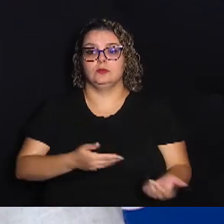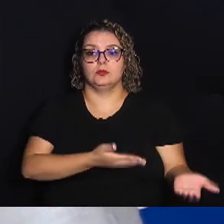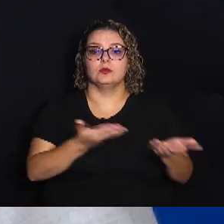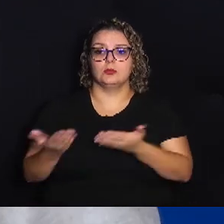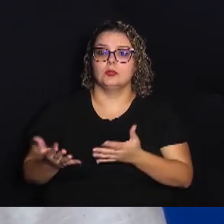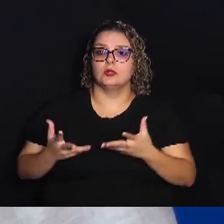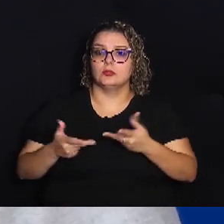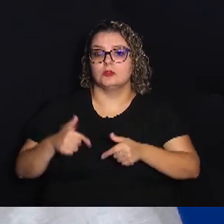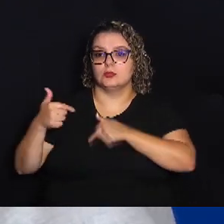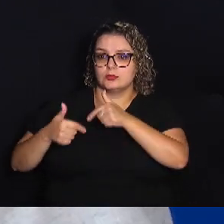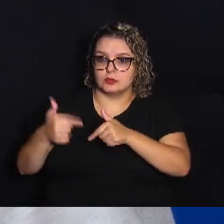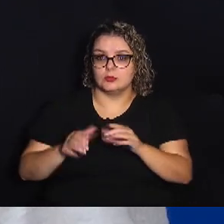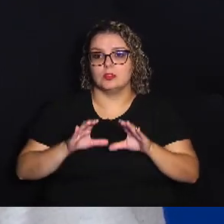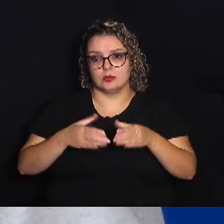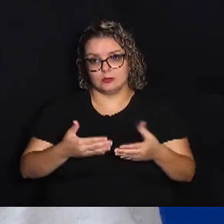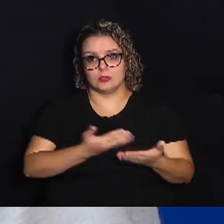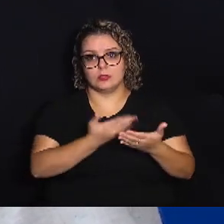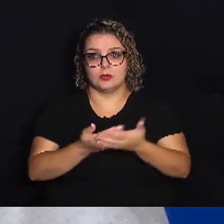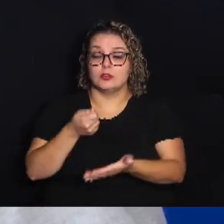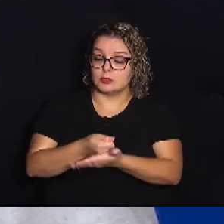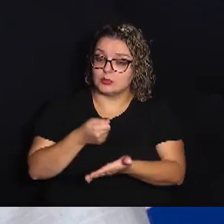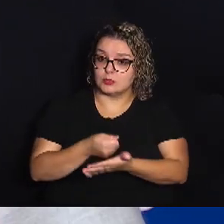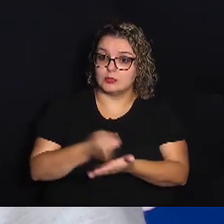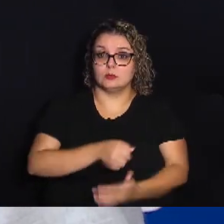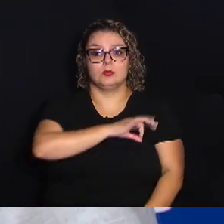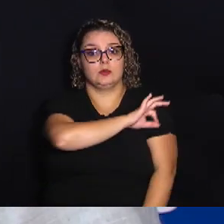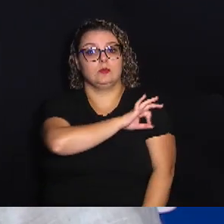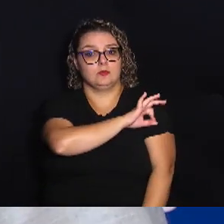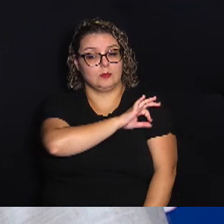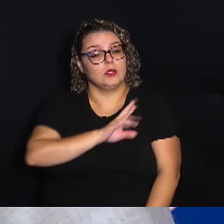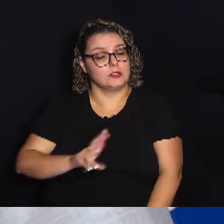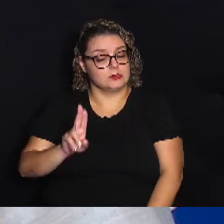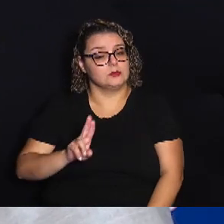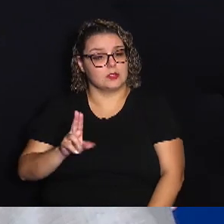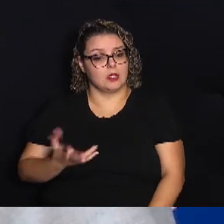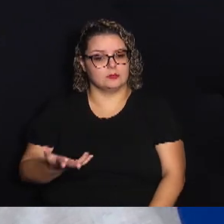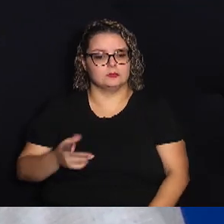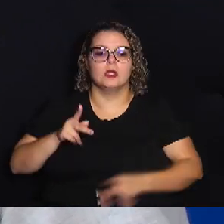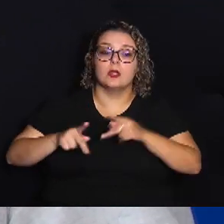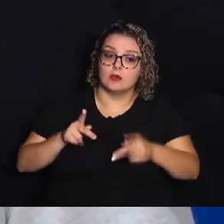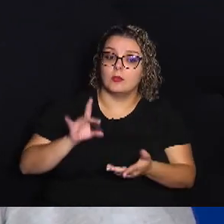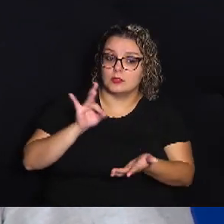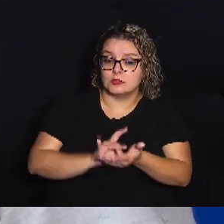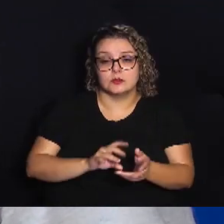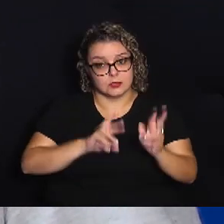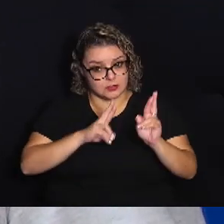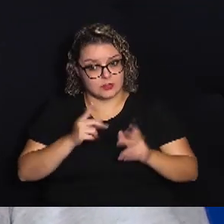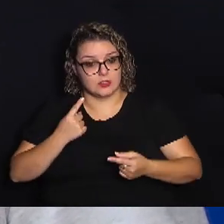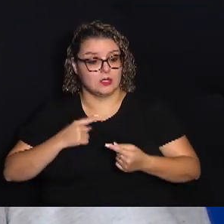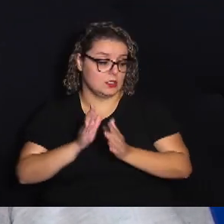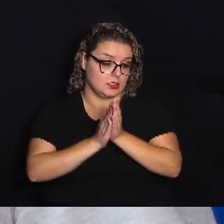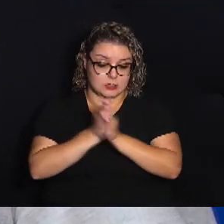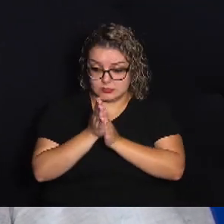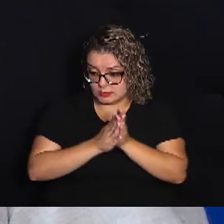aquilo que a gente apresentou em todo o trabalho da comissão de estudos e cobrava a prefeitura Para para que fosse implementada e a população realmente ela